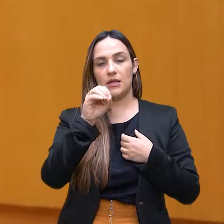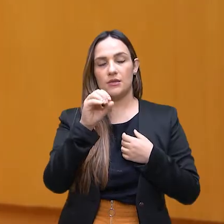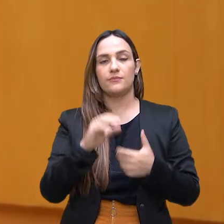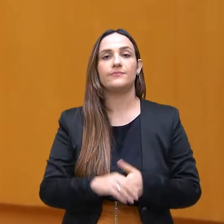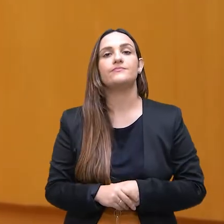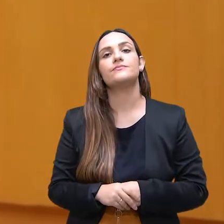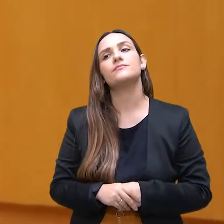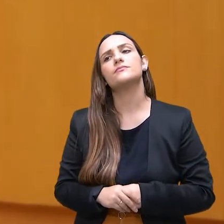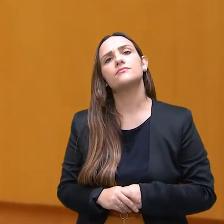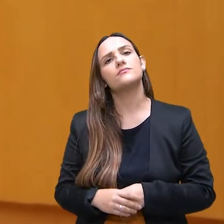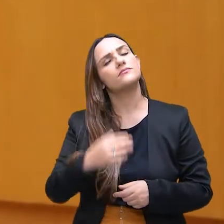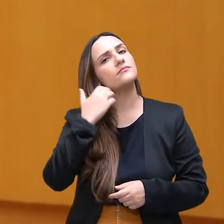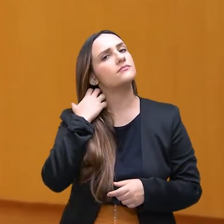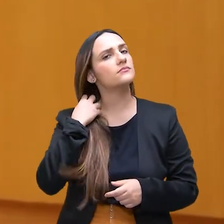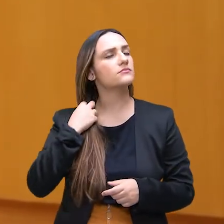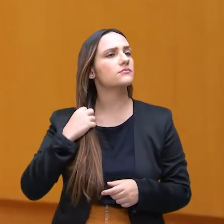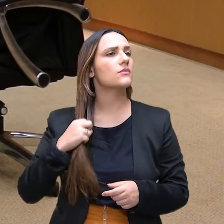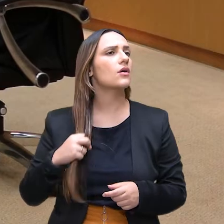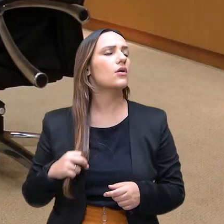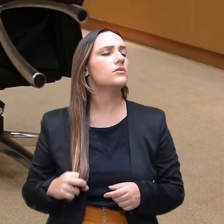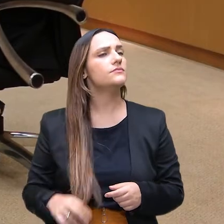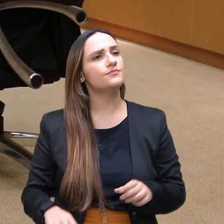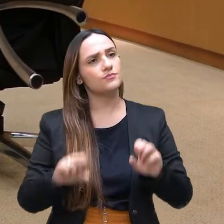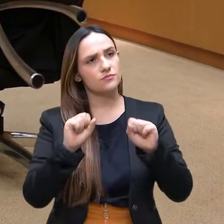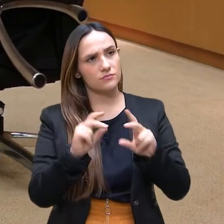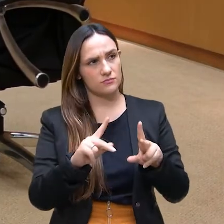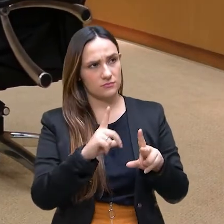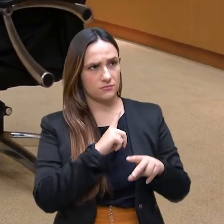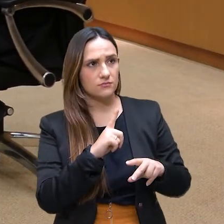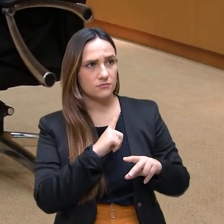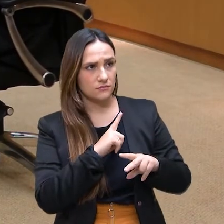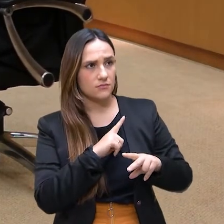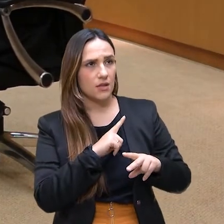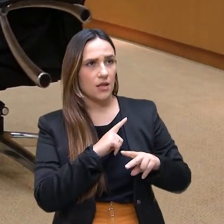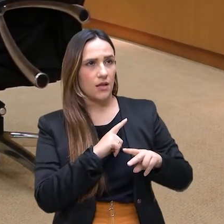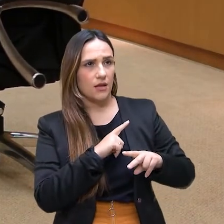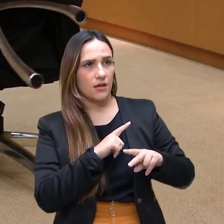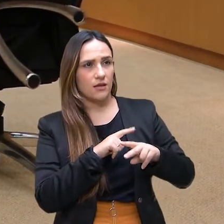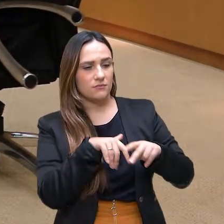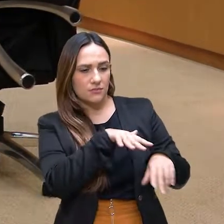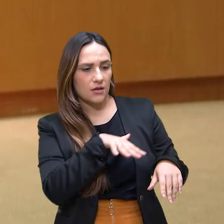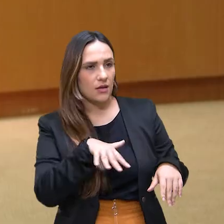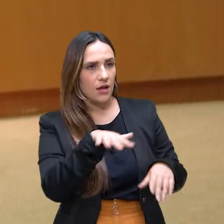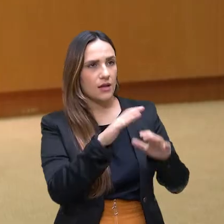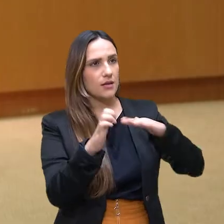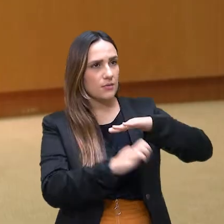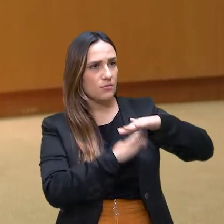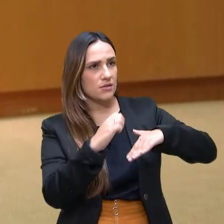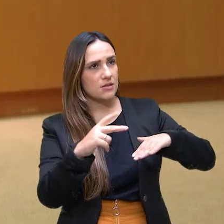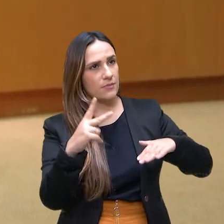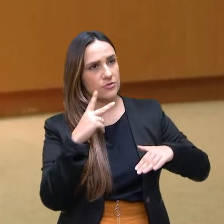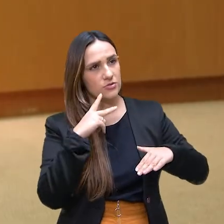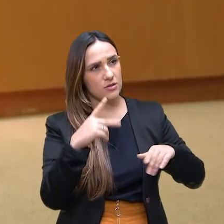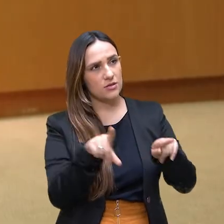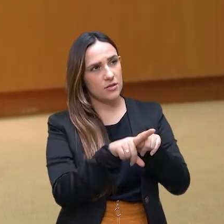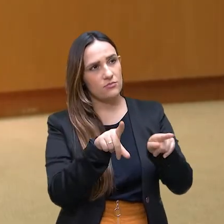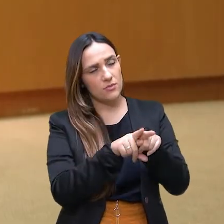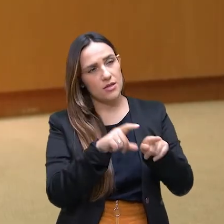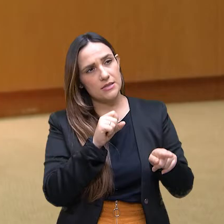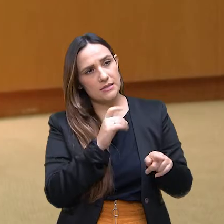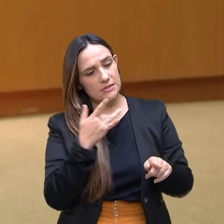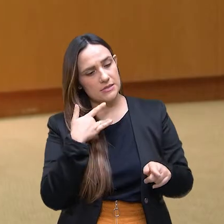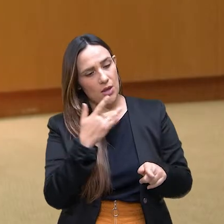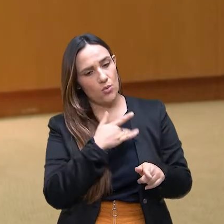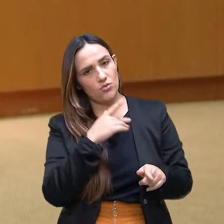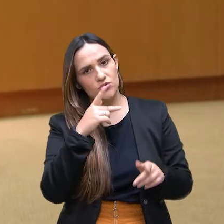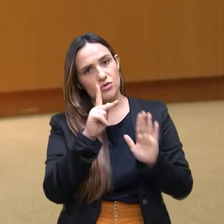Stabile. Desembargador, as redes privadas e seus planos de saúde, eles também se inserem no fenômeno